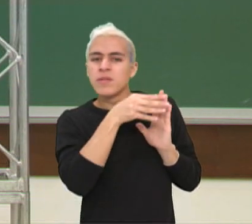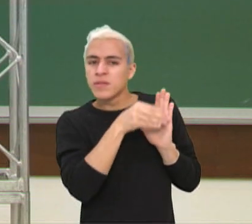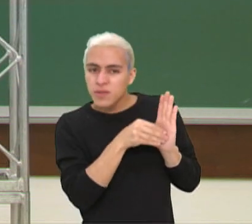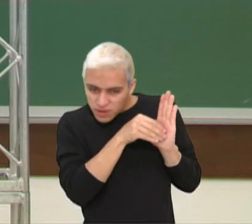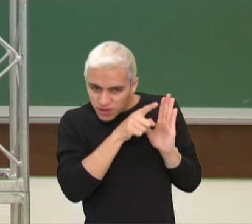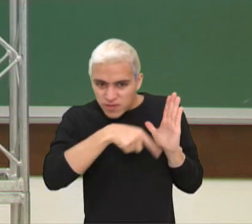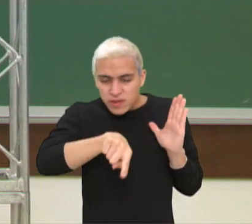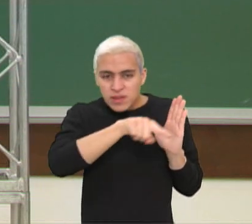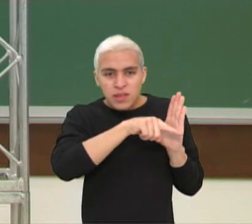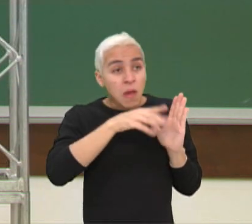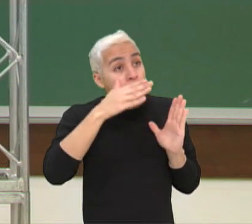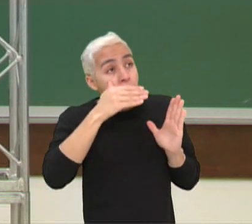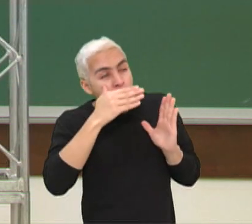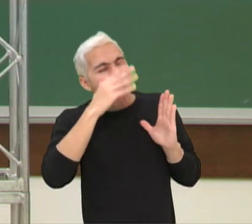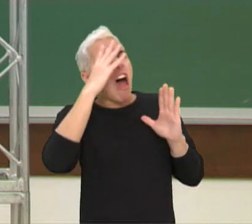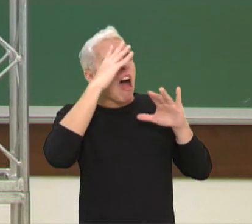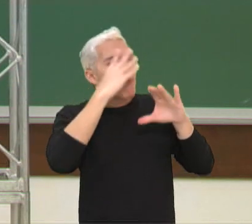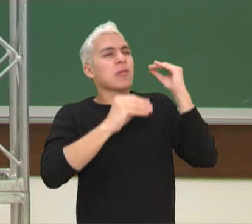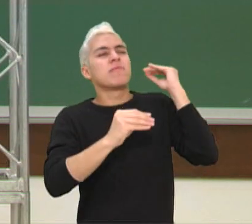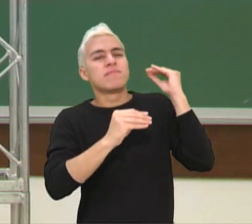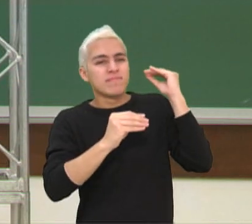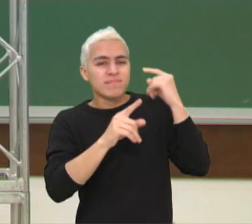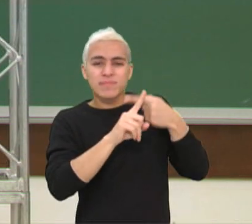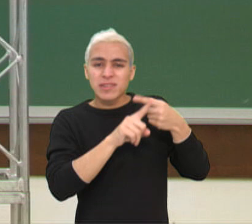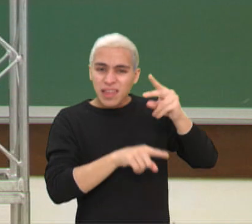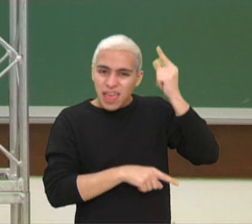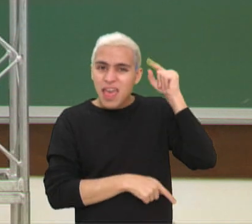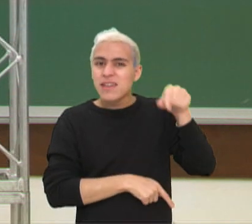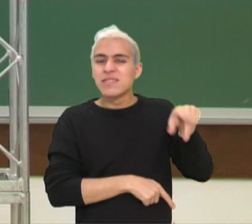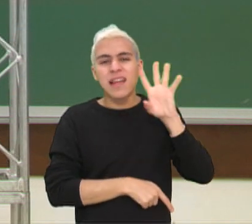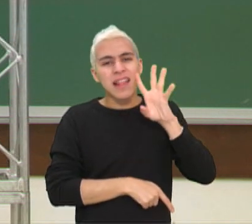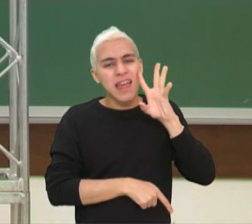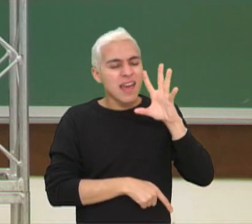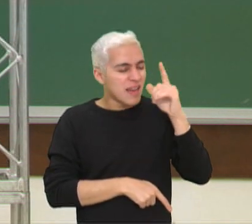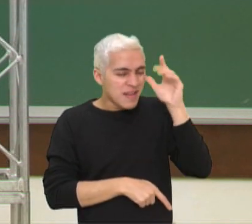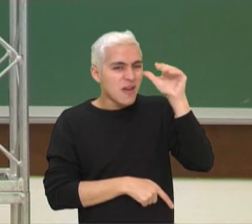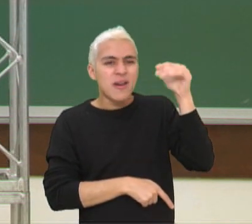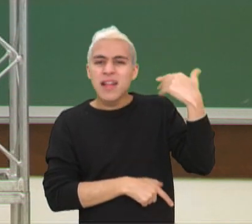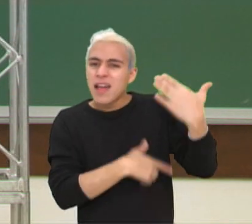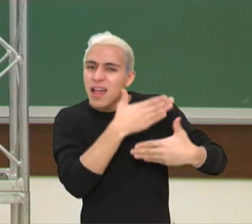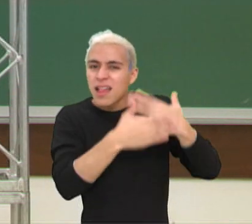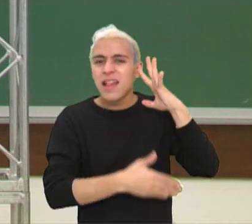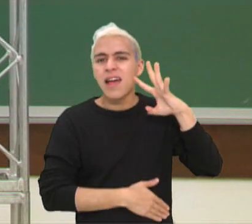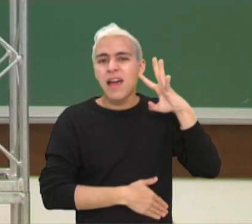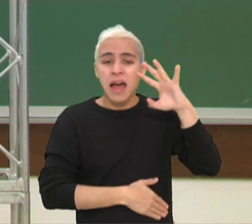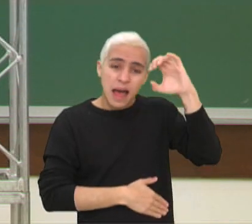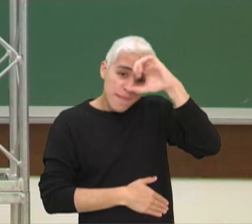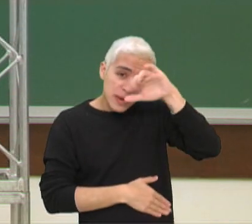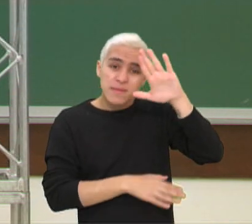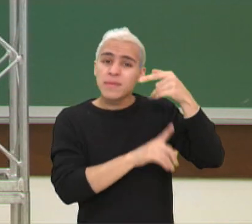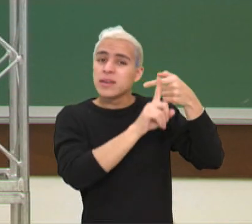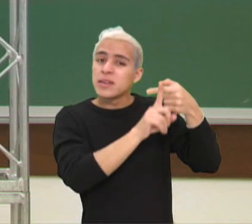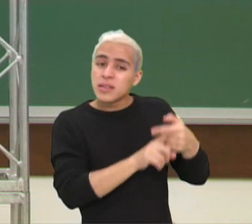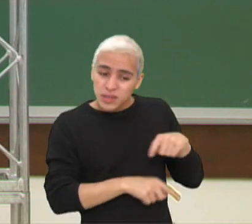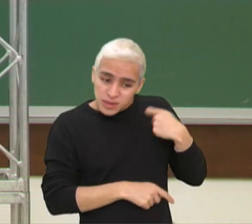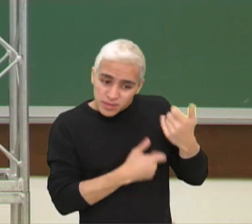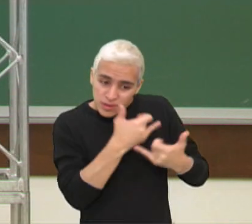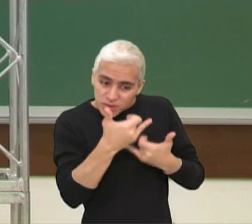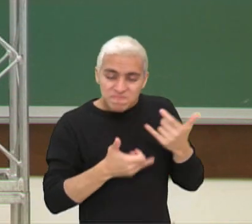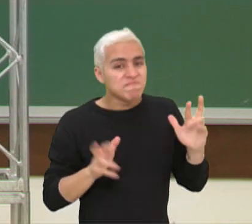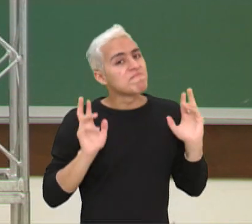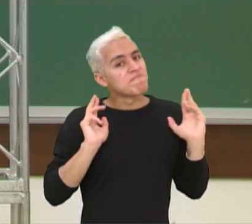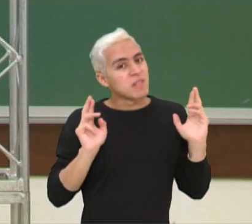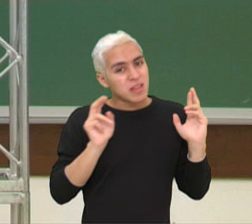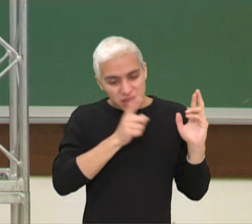tenham tirado bastante curiosidades e visto que os jogos de tabuleiro são antigos, né? Isso que é o mais importante. E aprendido alguns benefícios também dos jogos, né? Espero que a gente